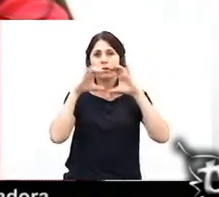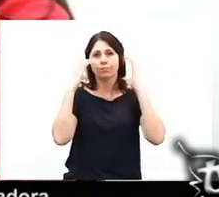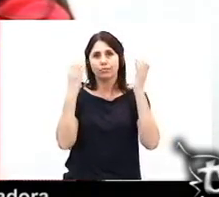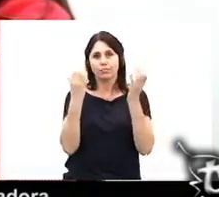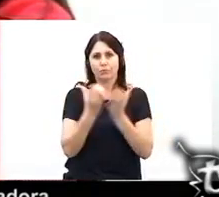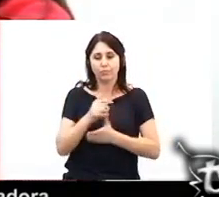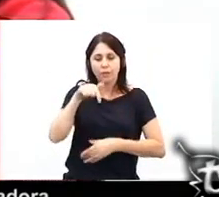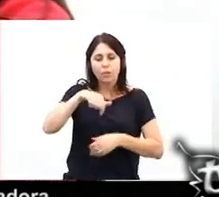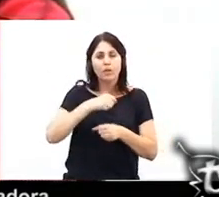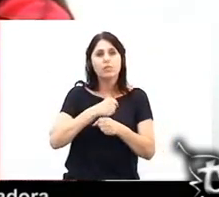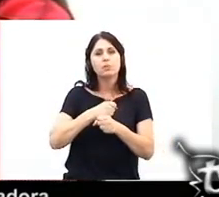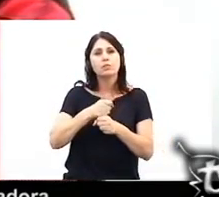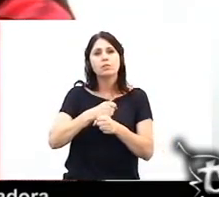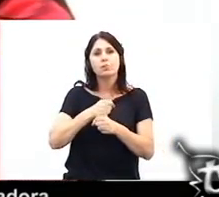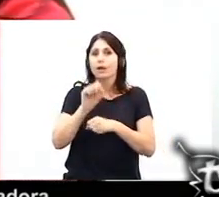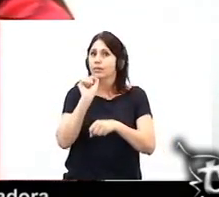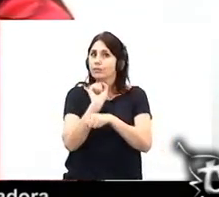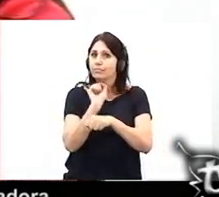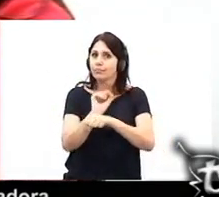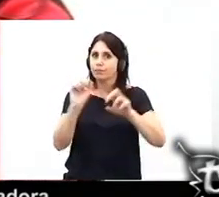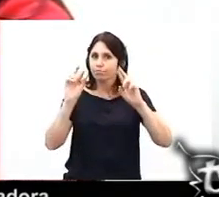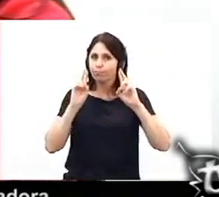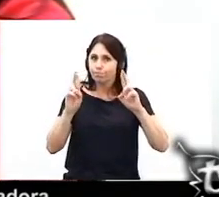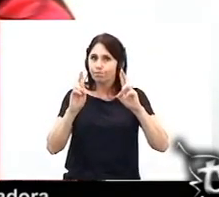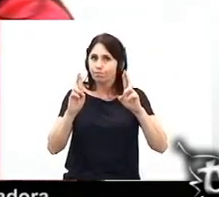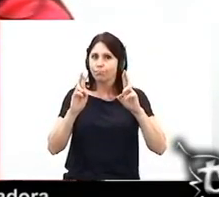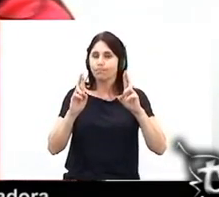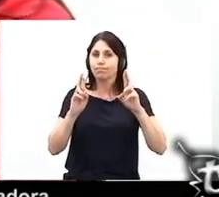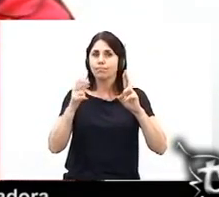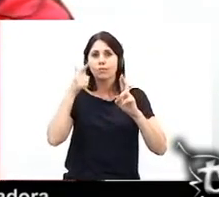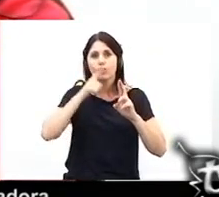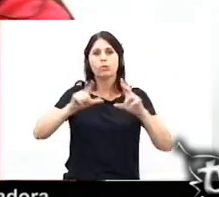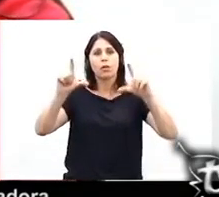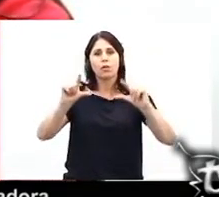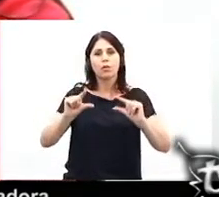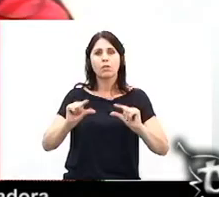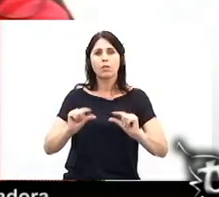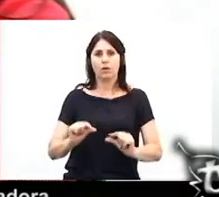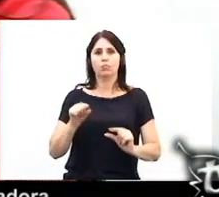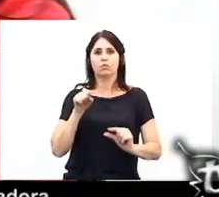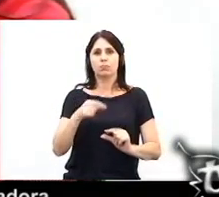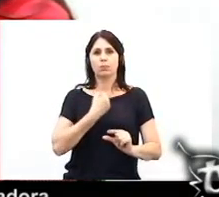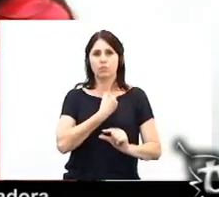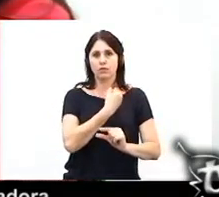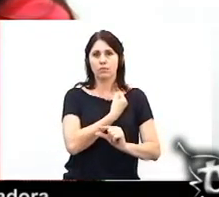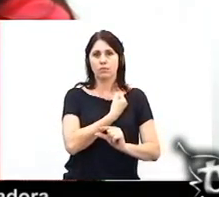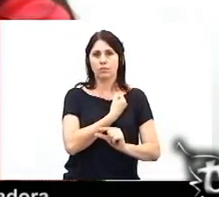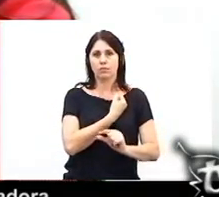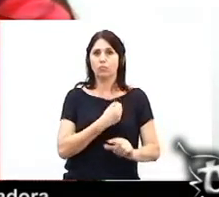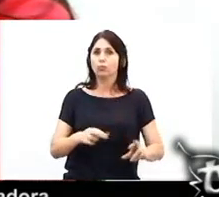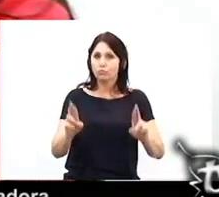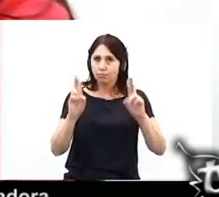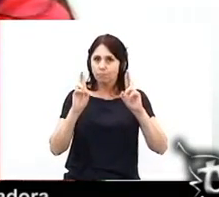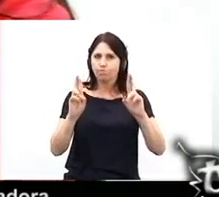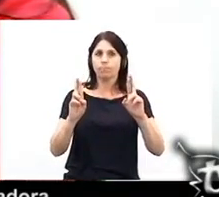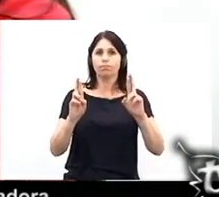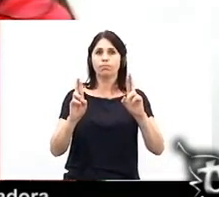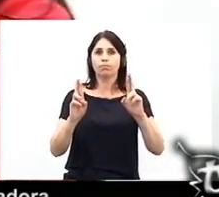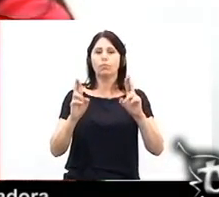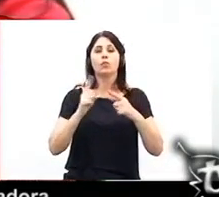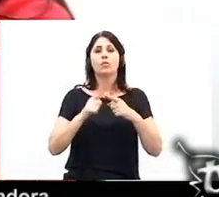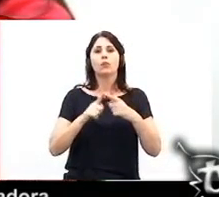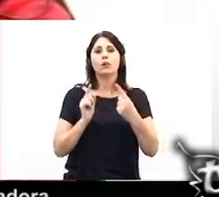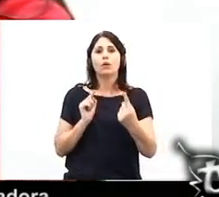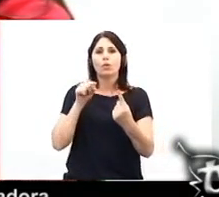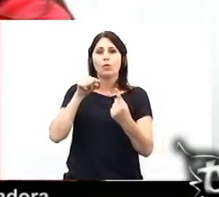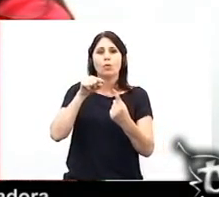para orientar e também entender os problemas que existem. Então nós temos esse espaço para ouvir a